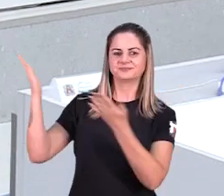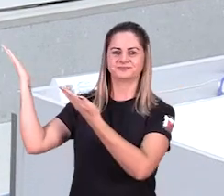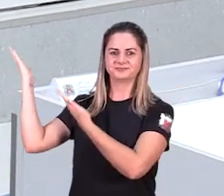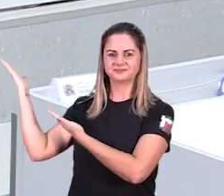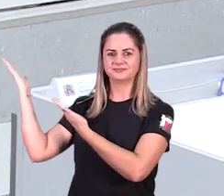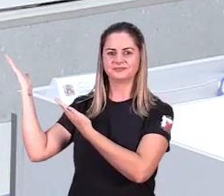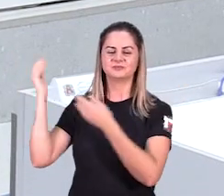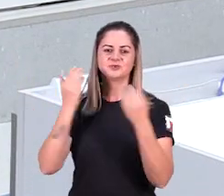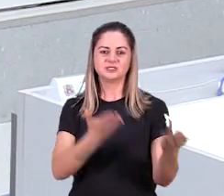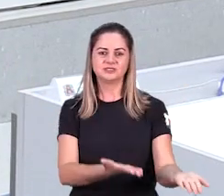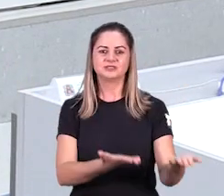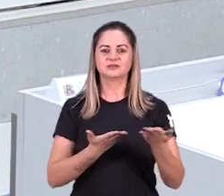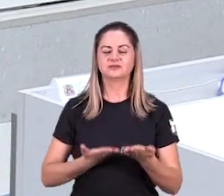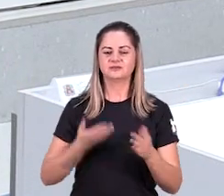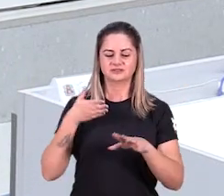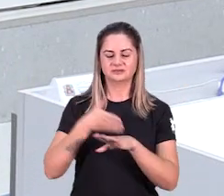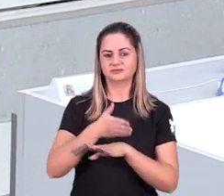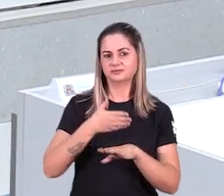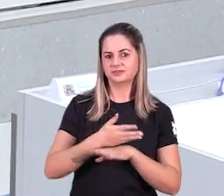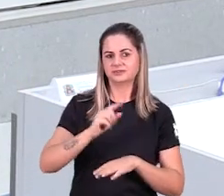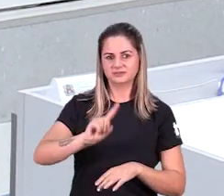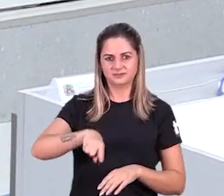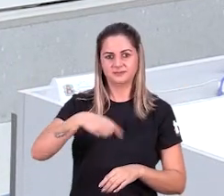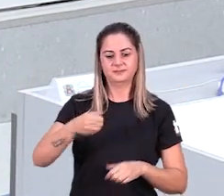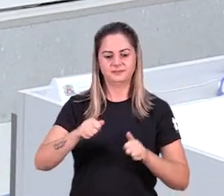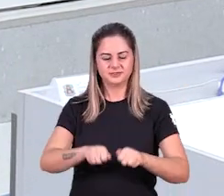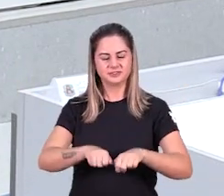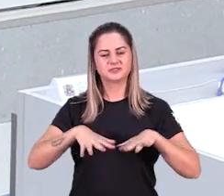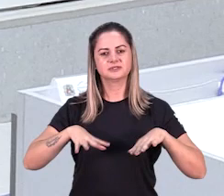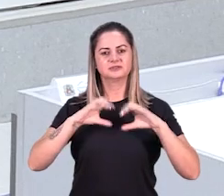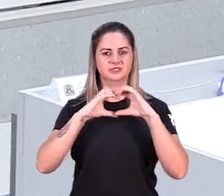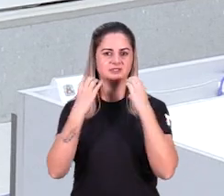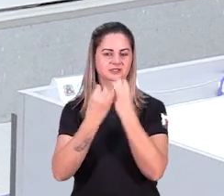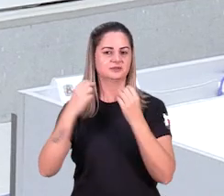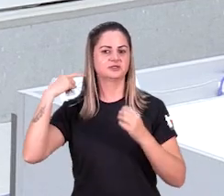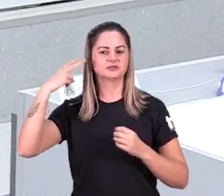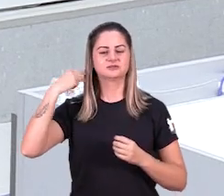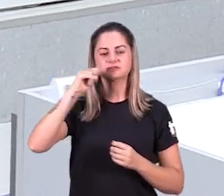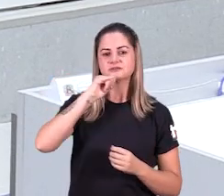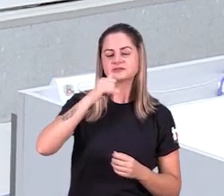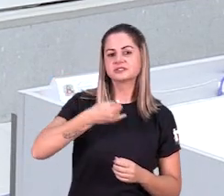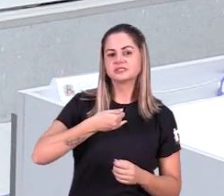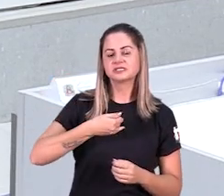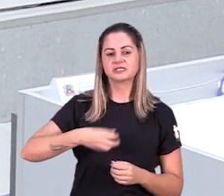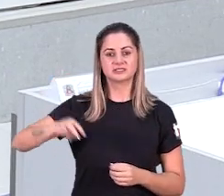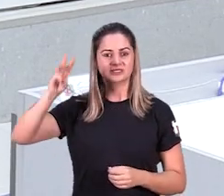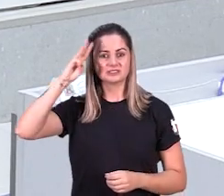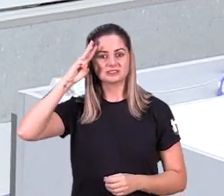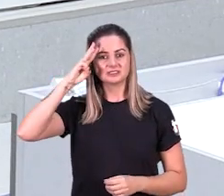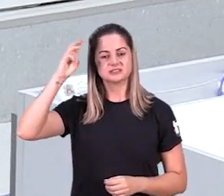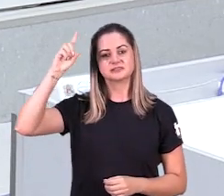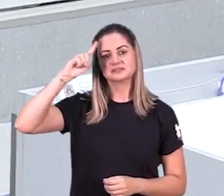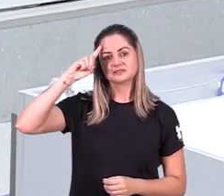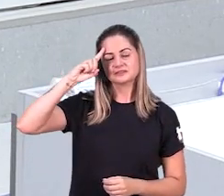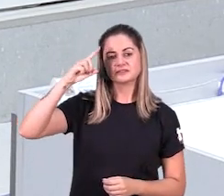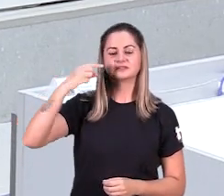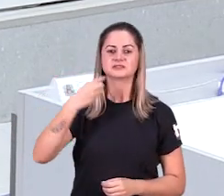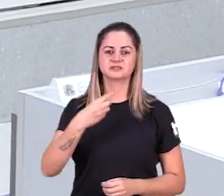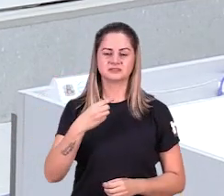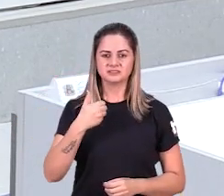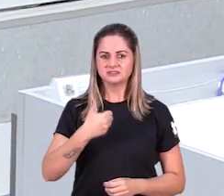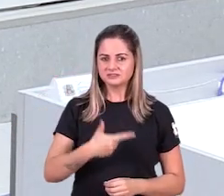Olá, eu sou a Marcela Franco e convido você a participar da próxima sessão da Câmara de Jundiaí, que acontece